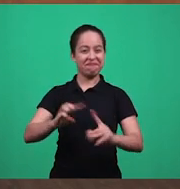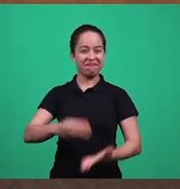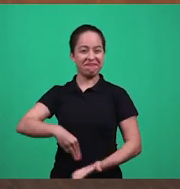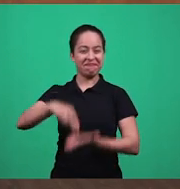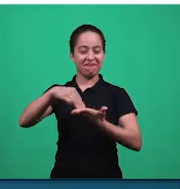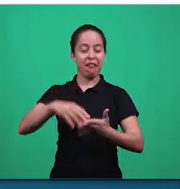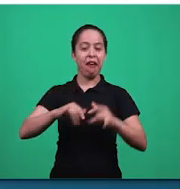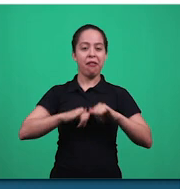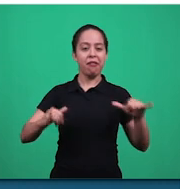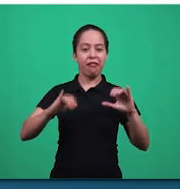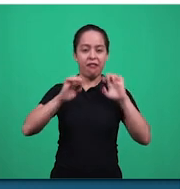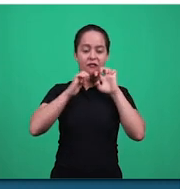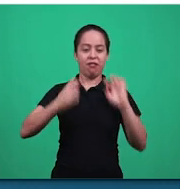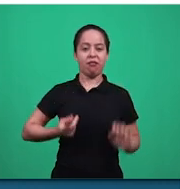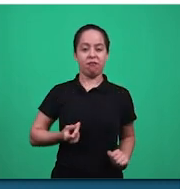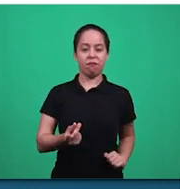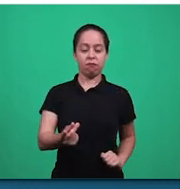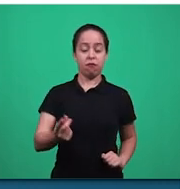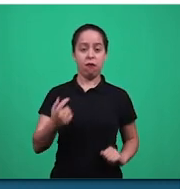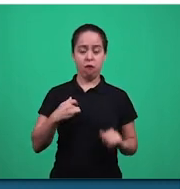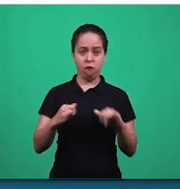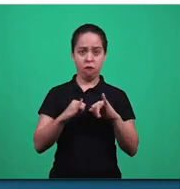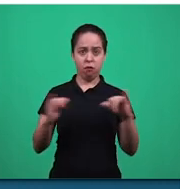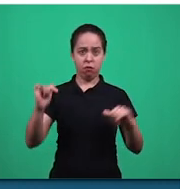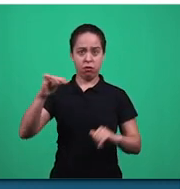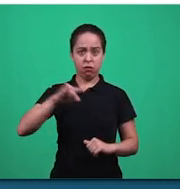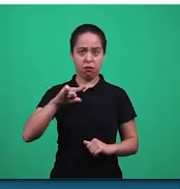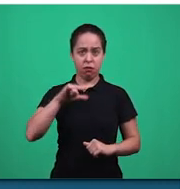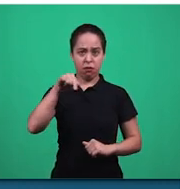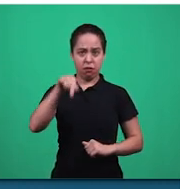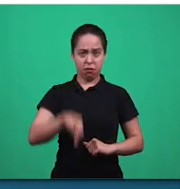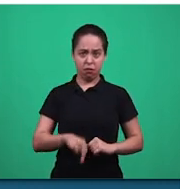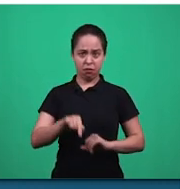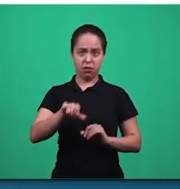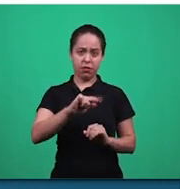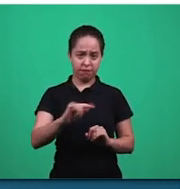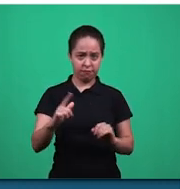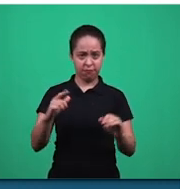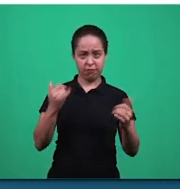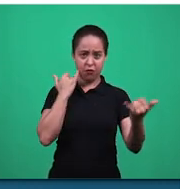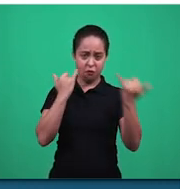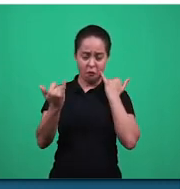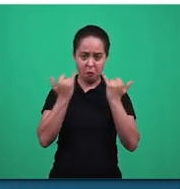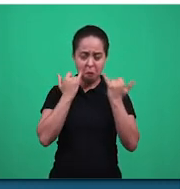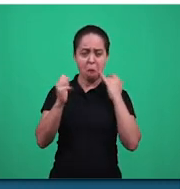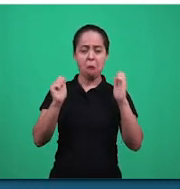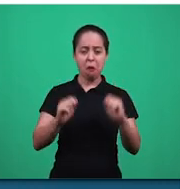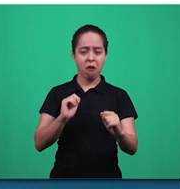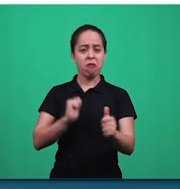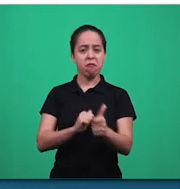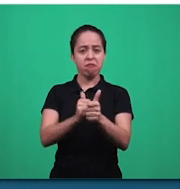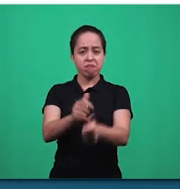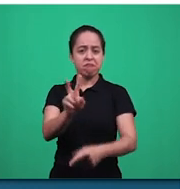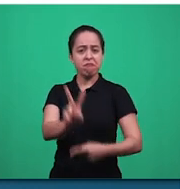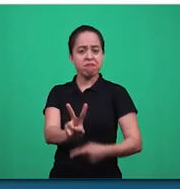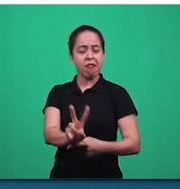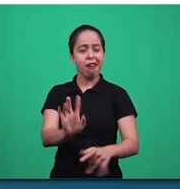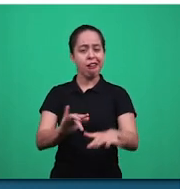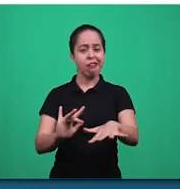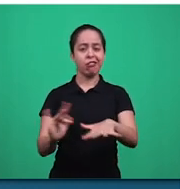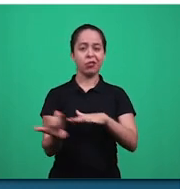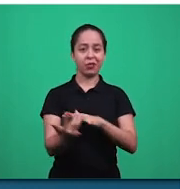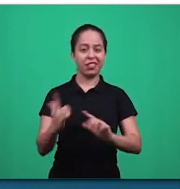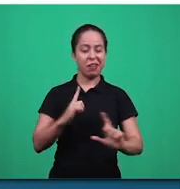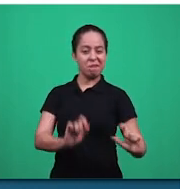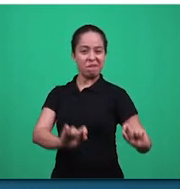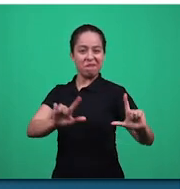Evangelho Eterno. E eu quero lembrar que você pode acompanhar este e muitos outros conteúdos através das nossas redes sociais que estão aí na